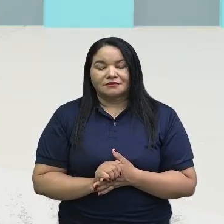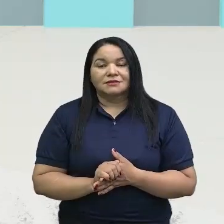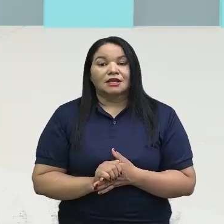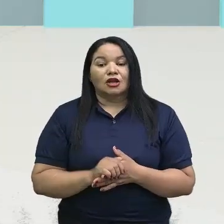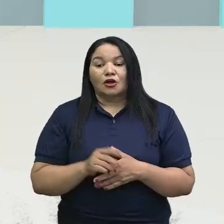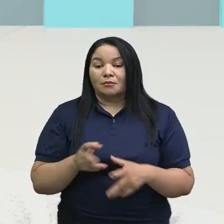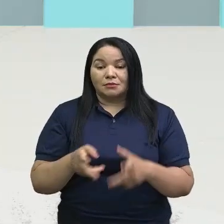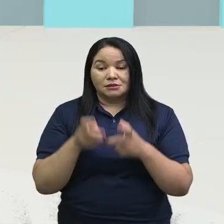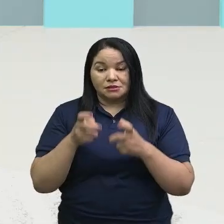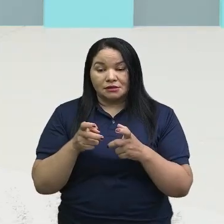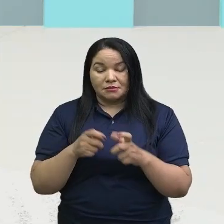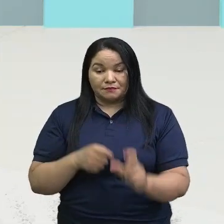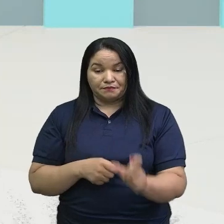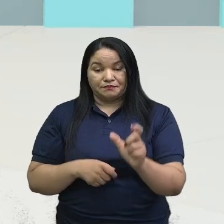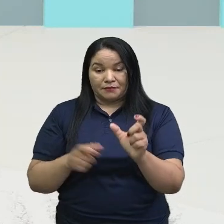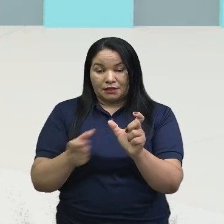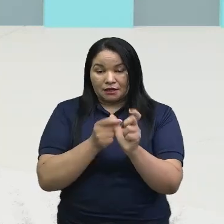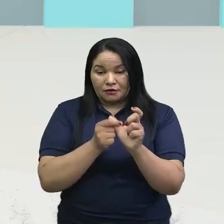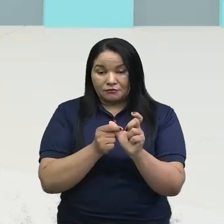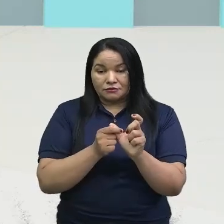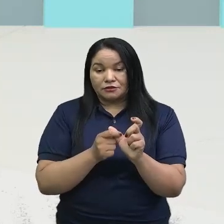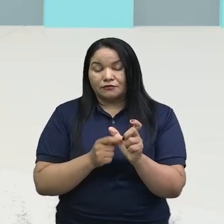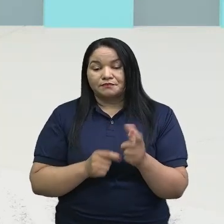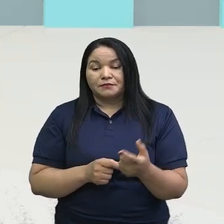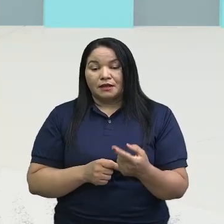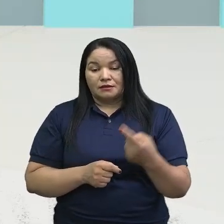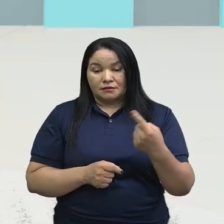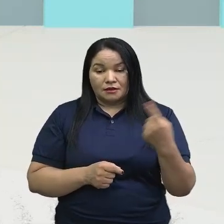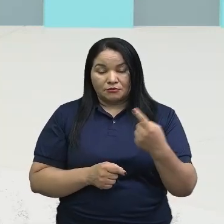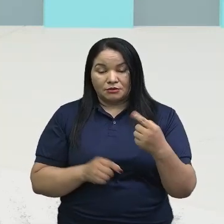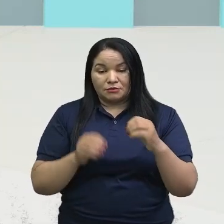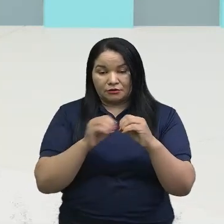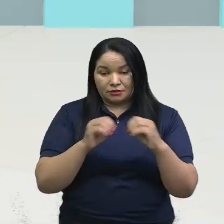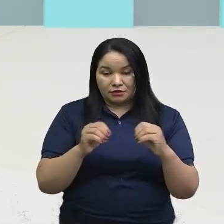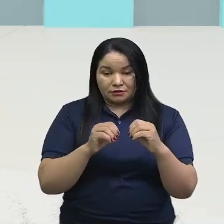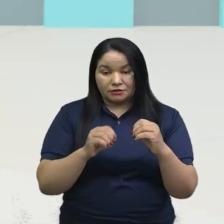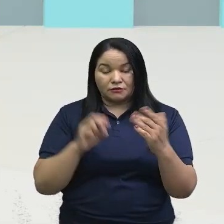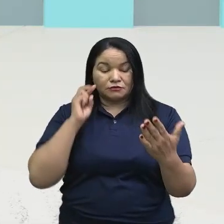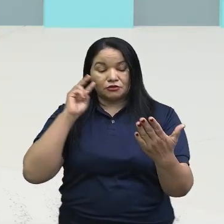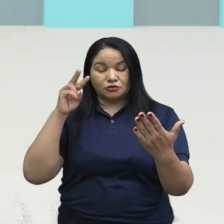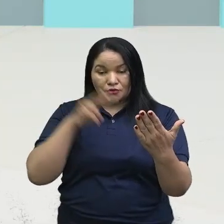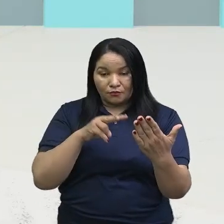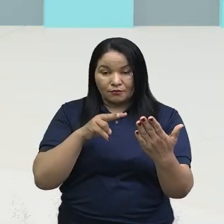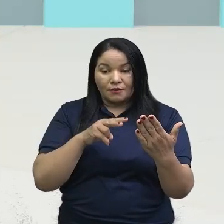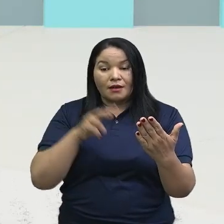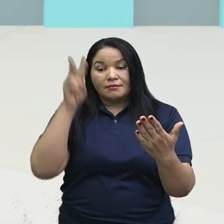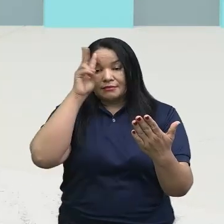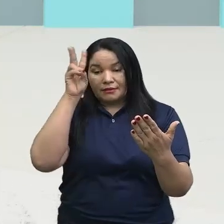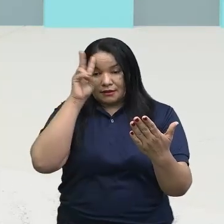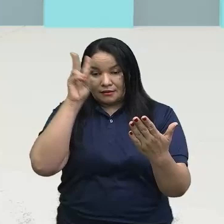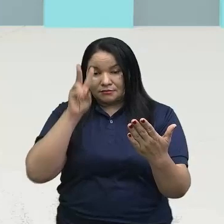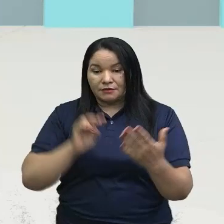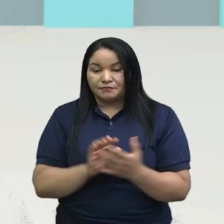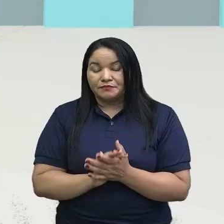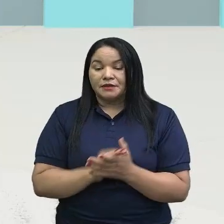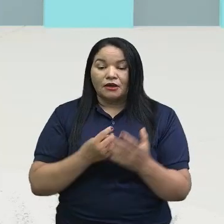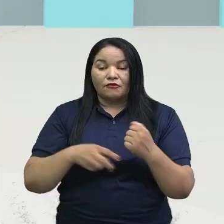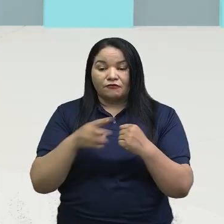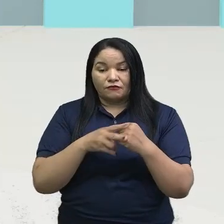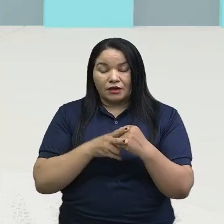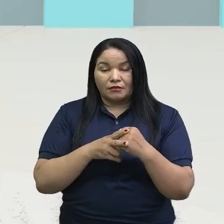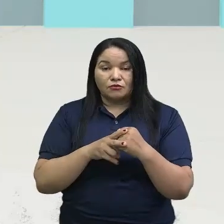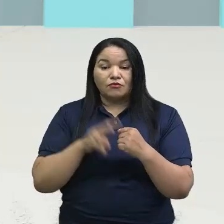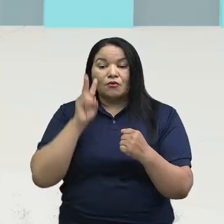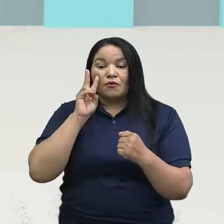a conjunção E está na primeira oração, ela se olha e se lembra. Observe que o verbo olhar e o